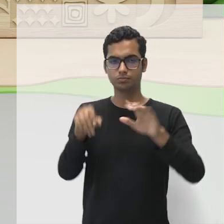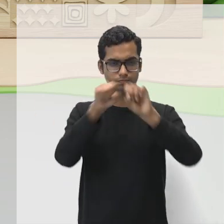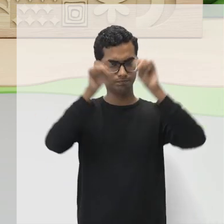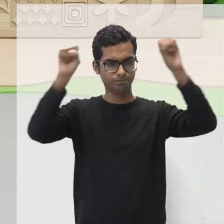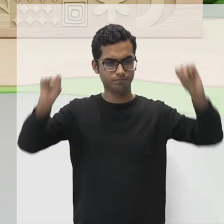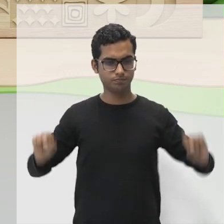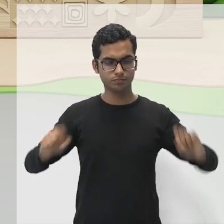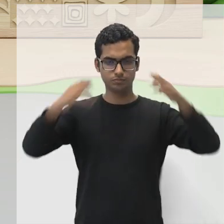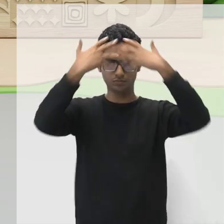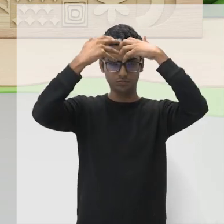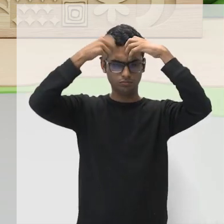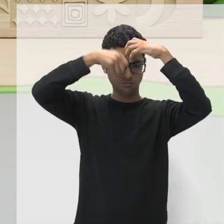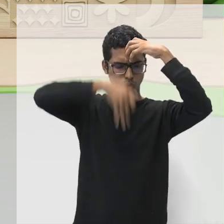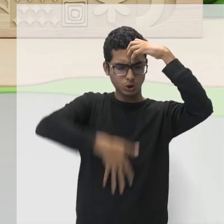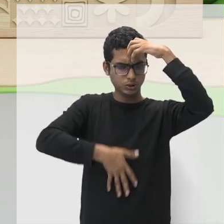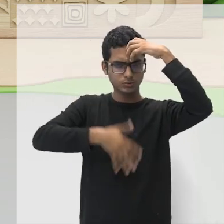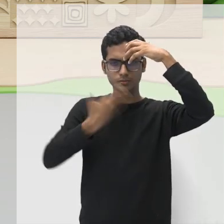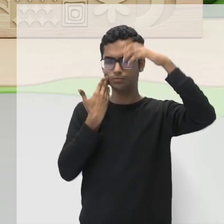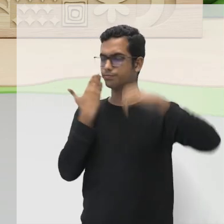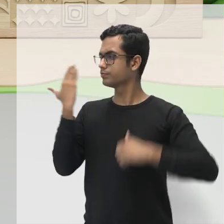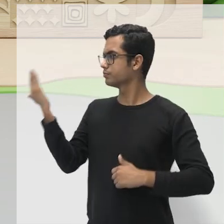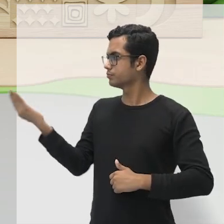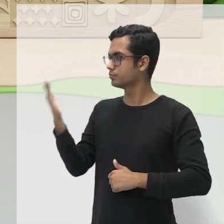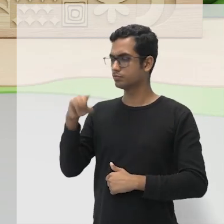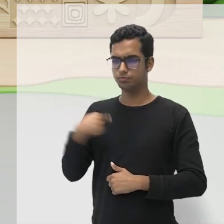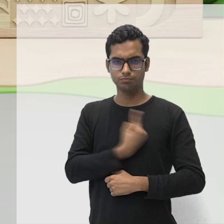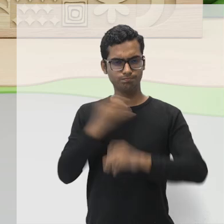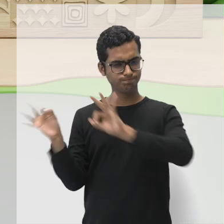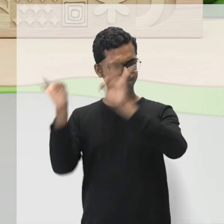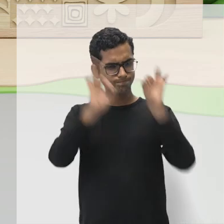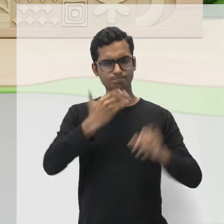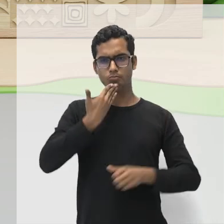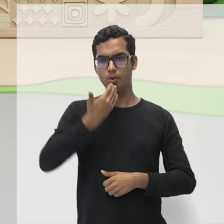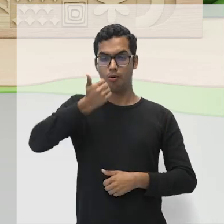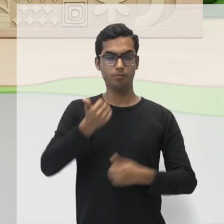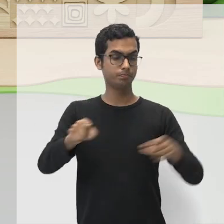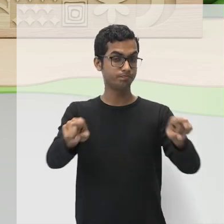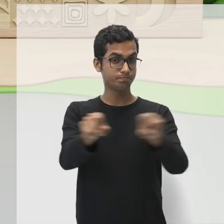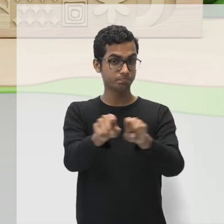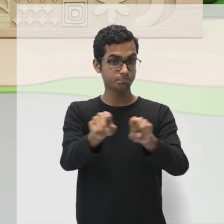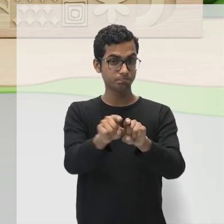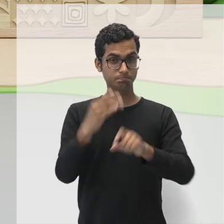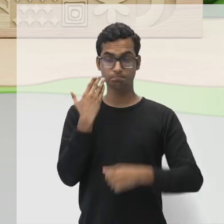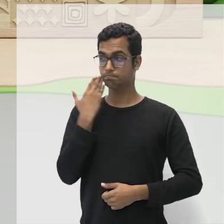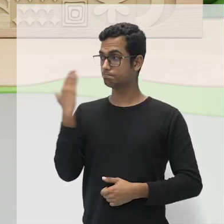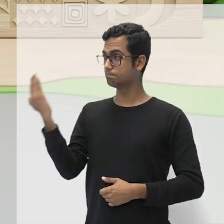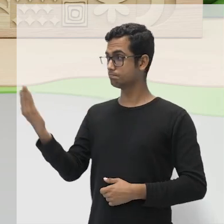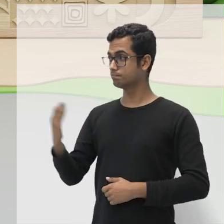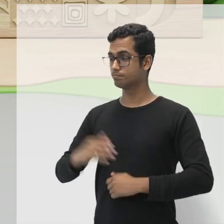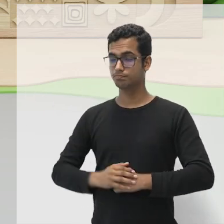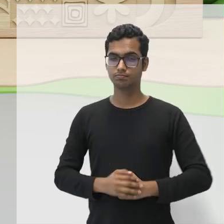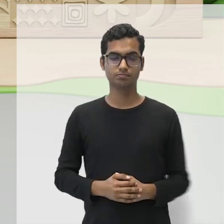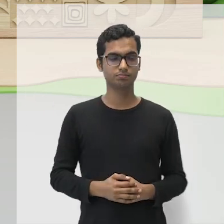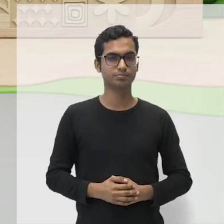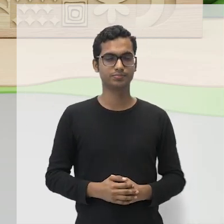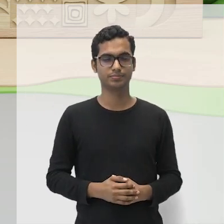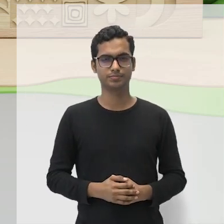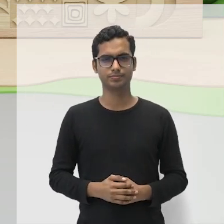completo, tá? E para a gente visualizar melhor aqui o que é o sistema nervoso